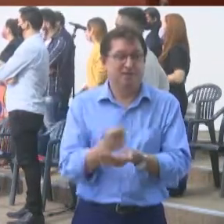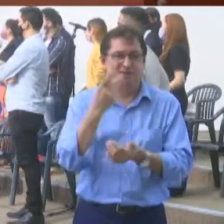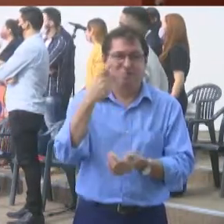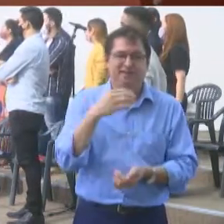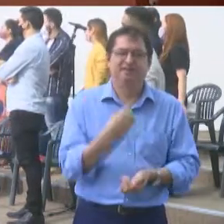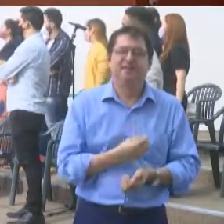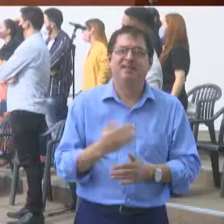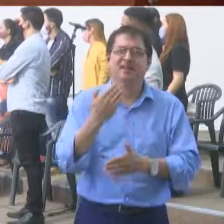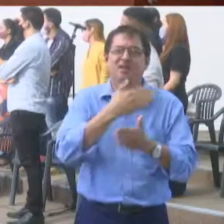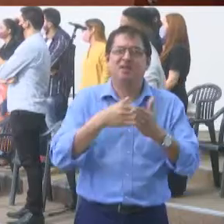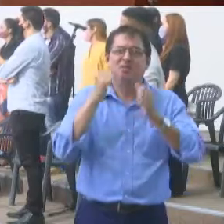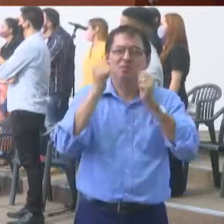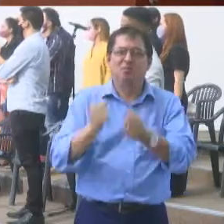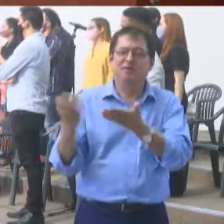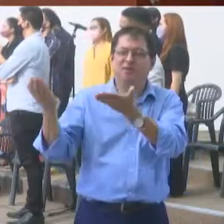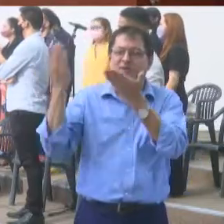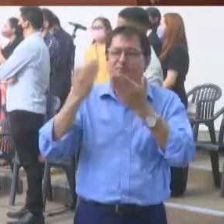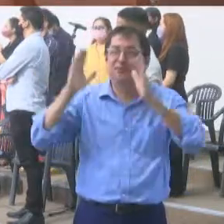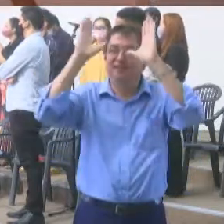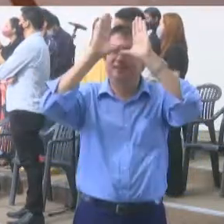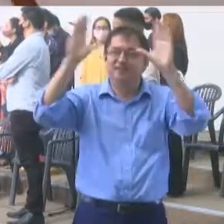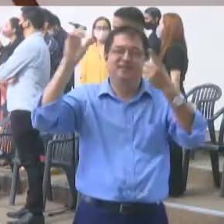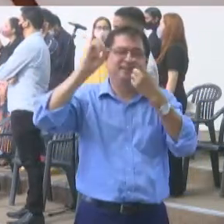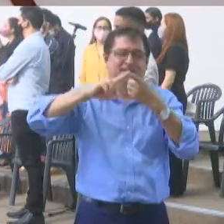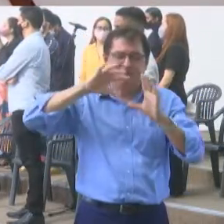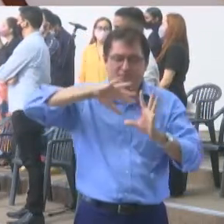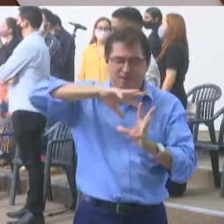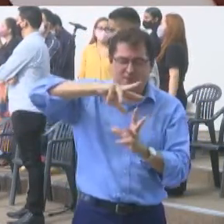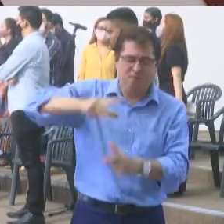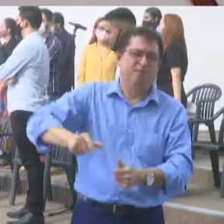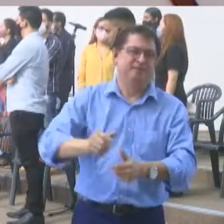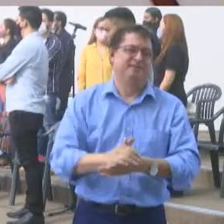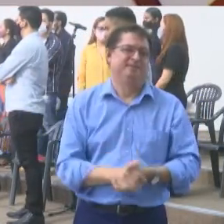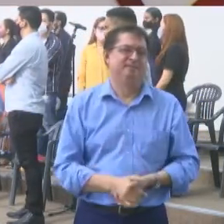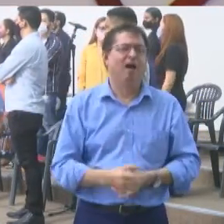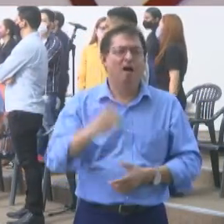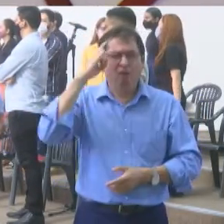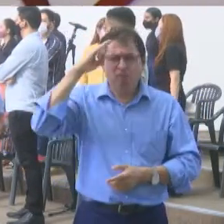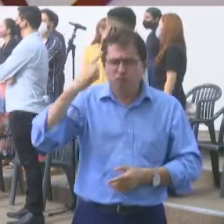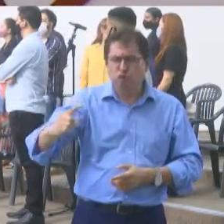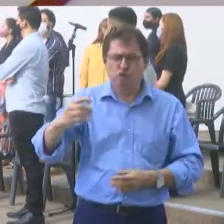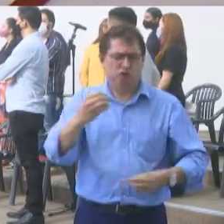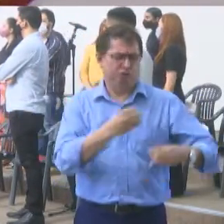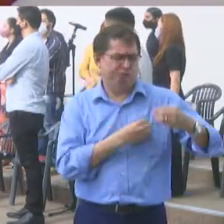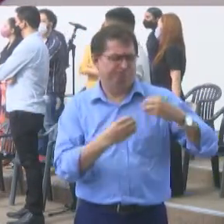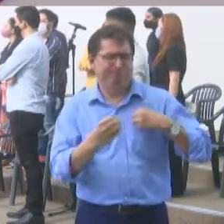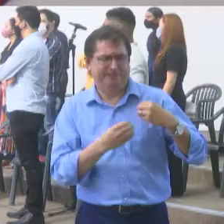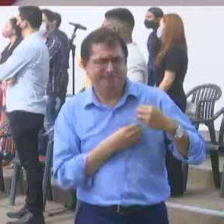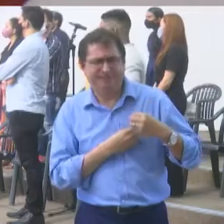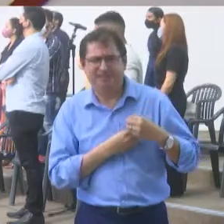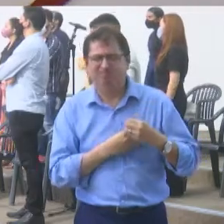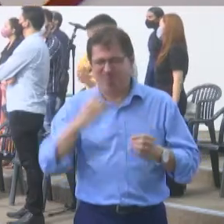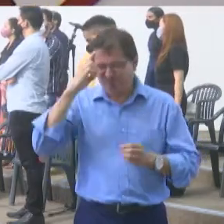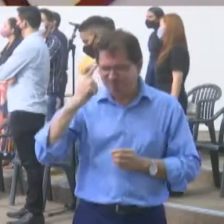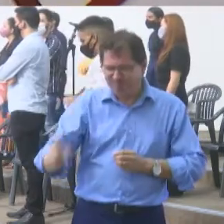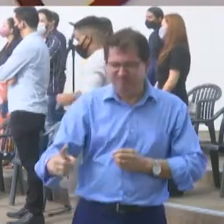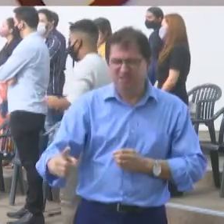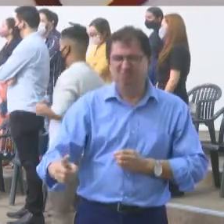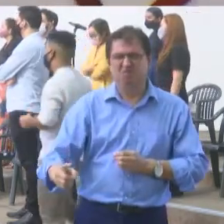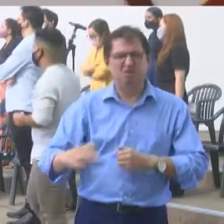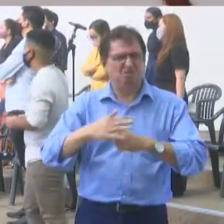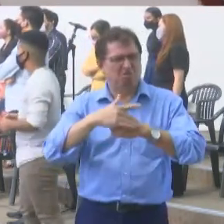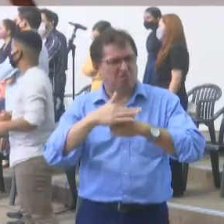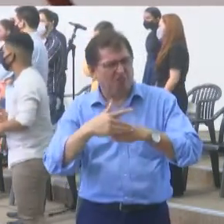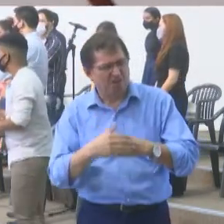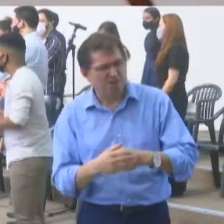todo poder me foi dado nos céus e na terra. Autoridade sobre o pecado, ele nunca pecou. Autoridade sobre os enfermos,